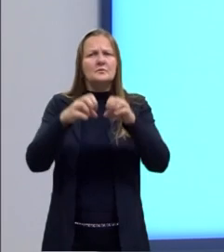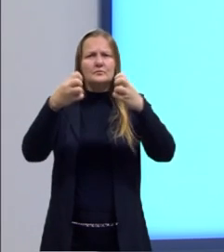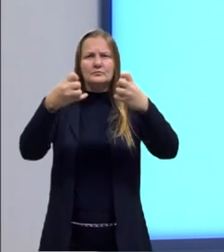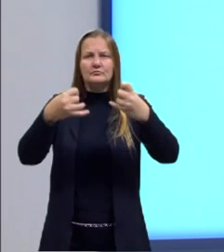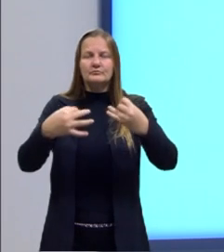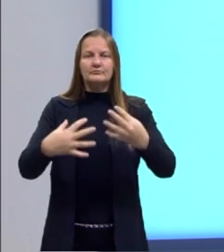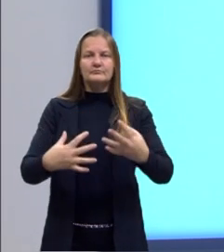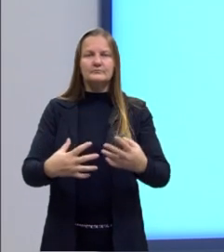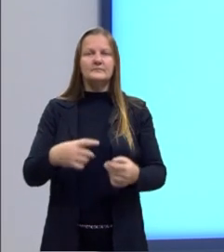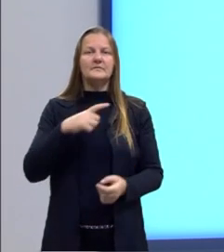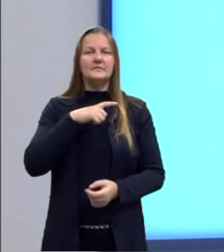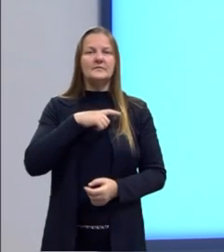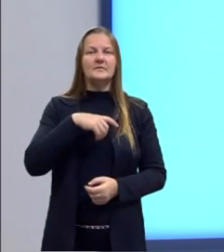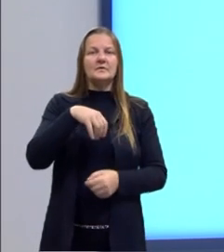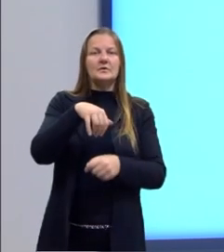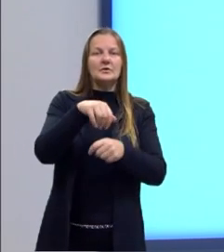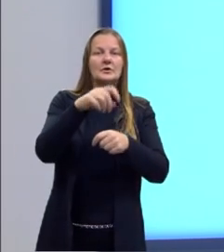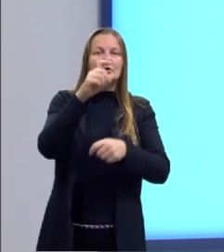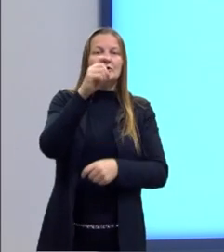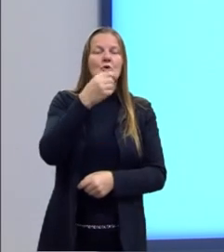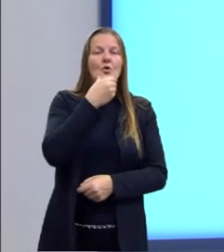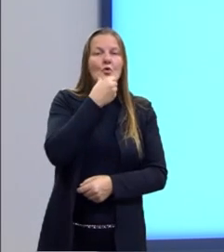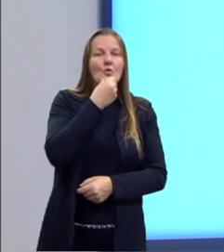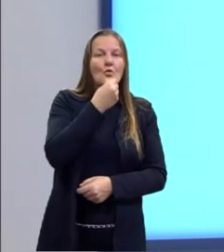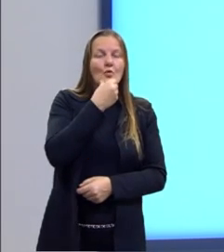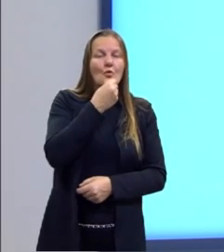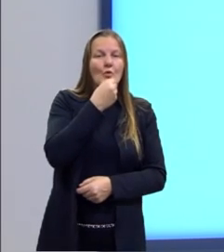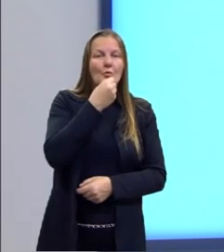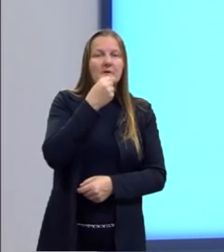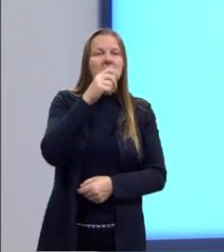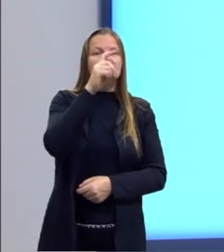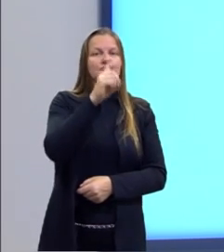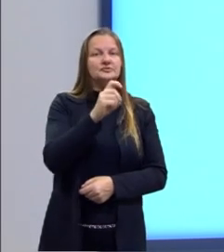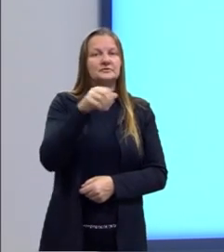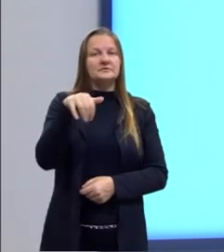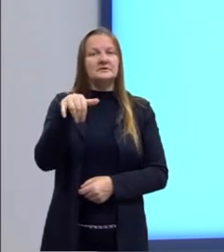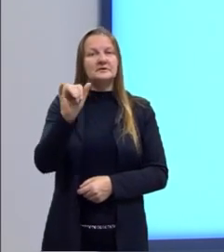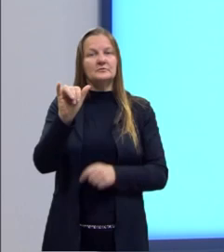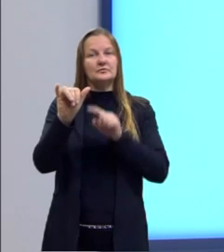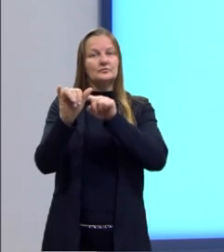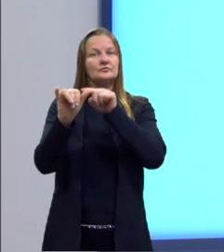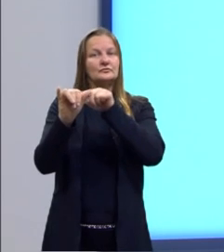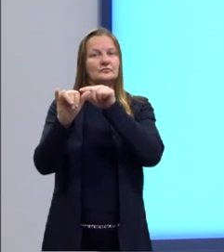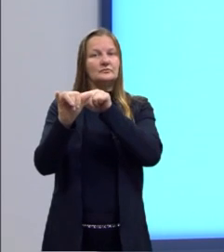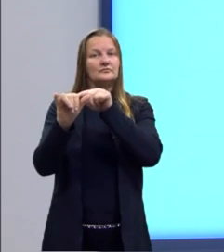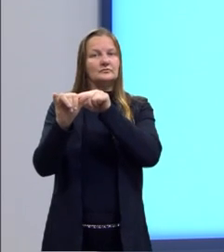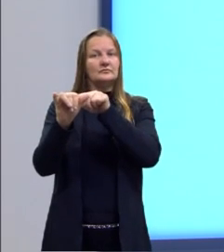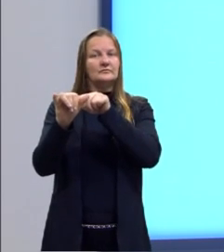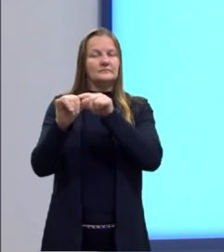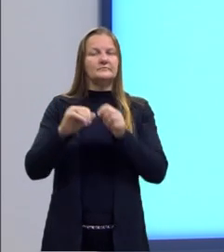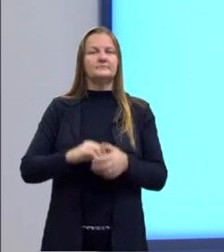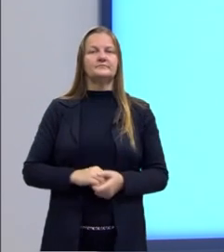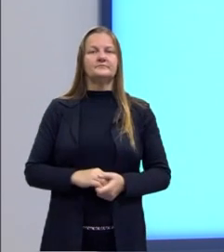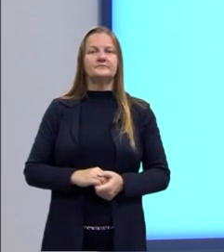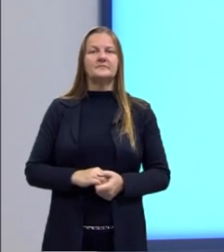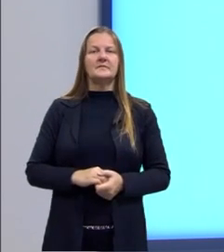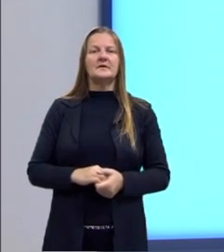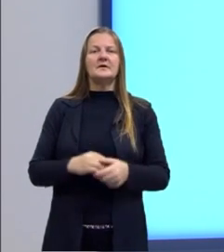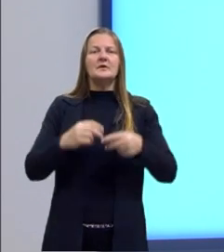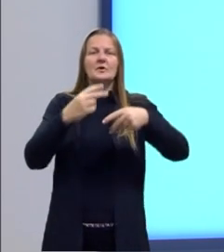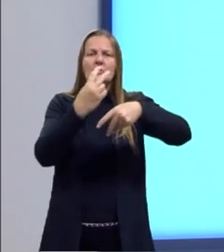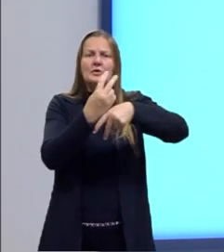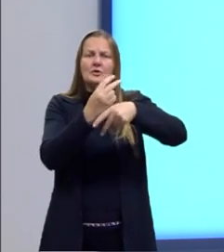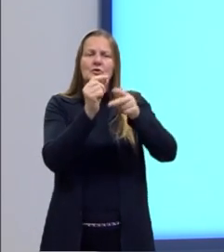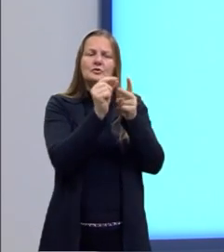nesse caso é um devido do sexo biológico masculino tá aqui é o XY esses